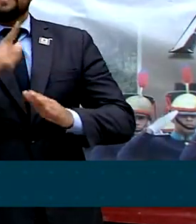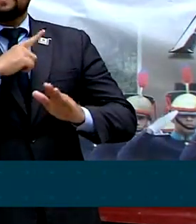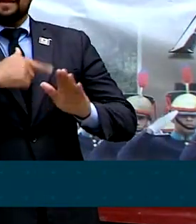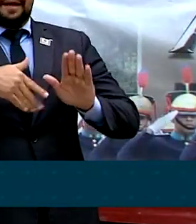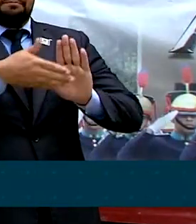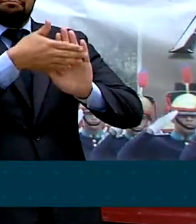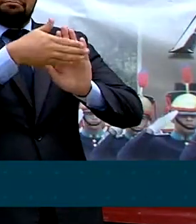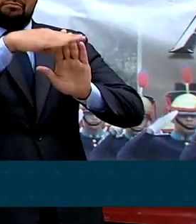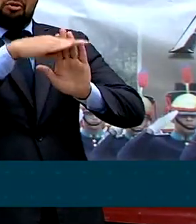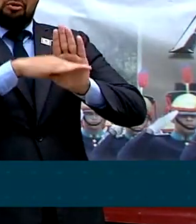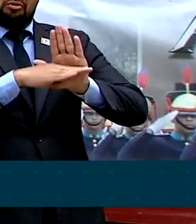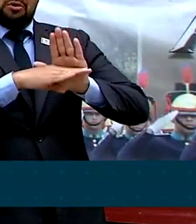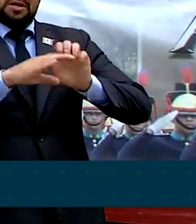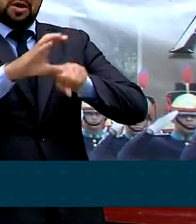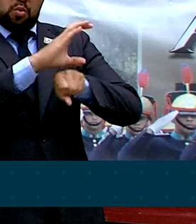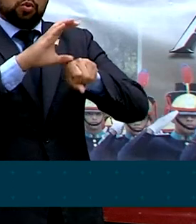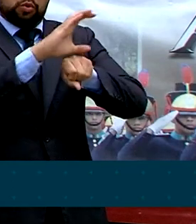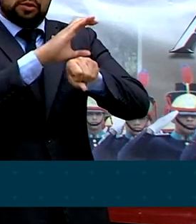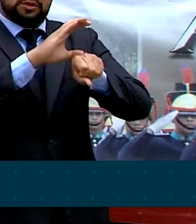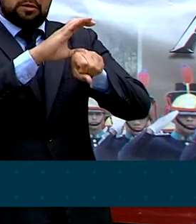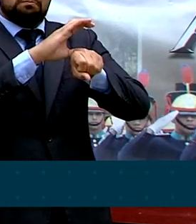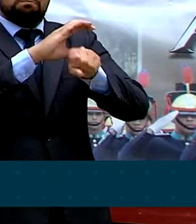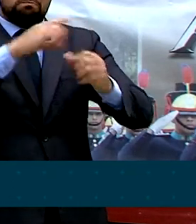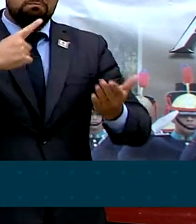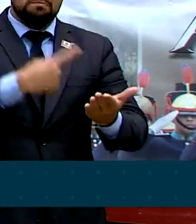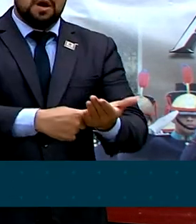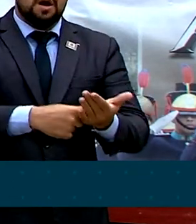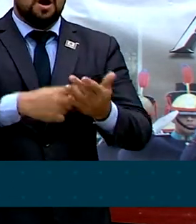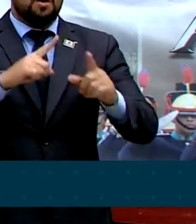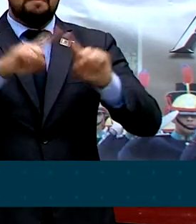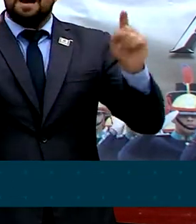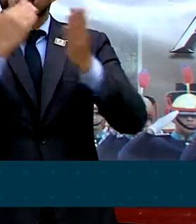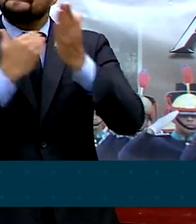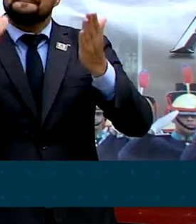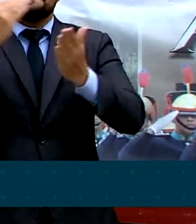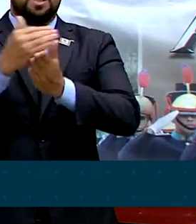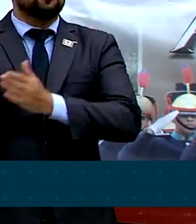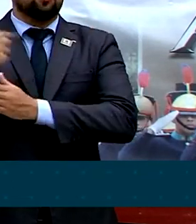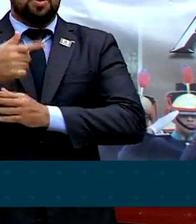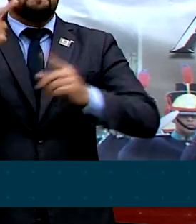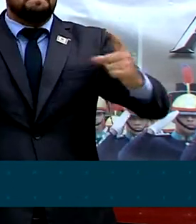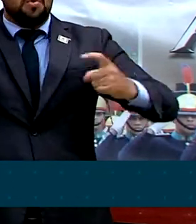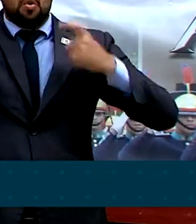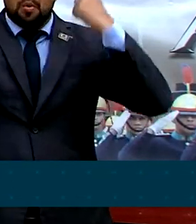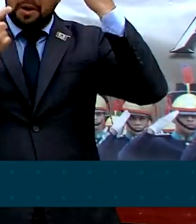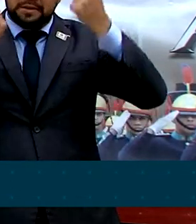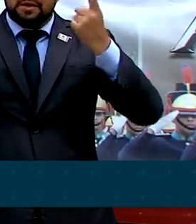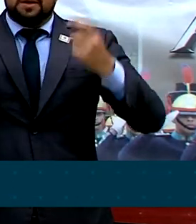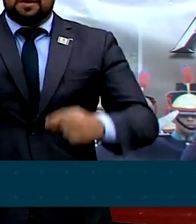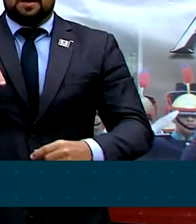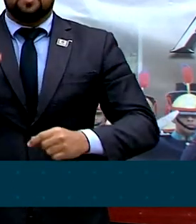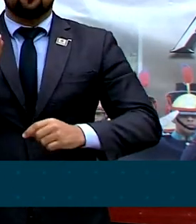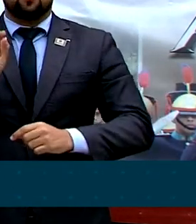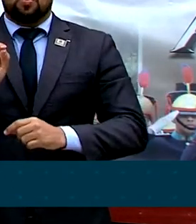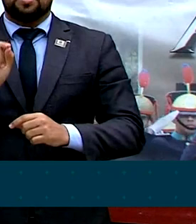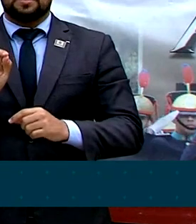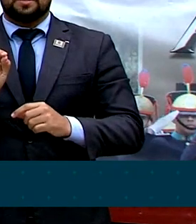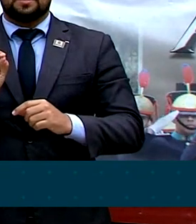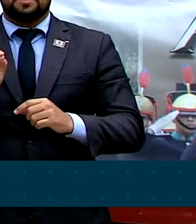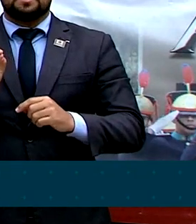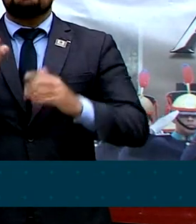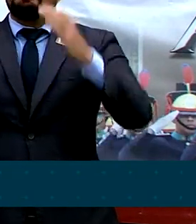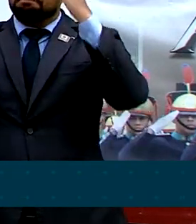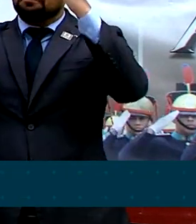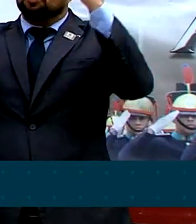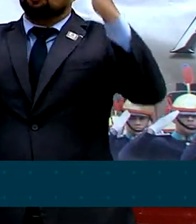na nossa Constituição, temos uma preocupação muito maior, que é a nossa